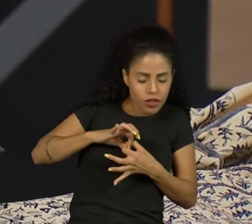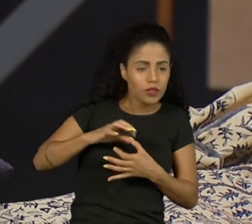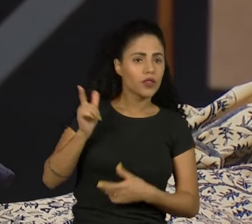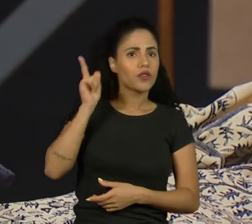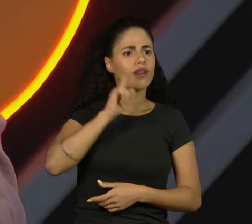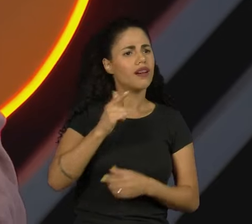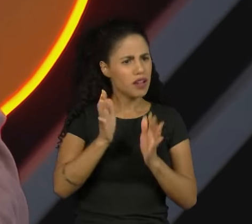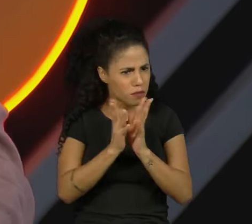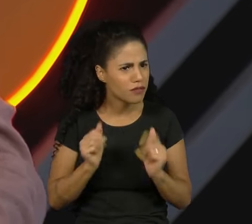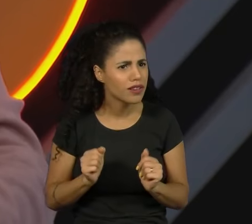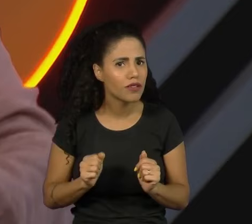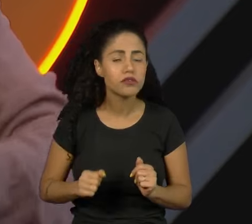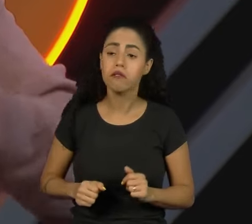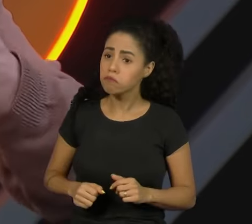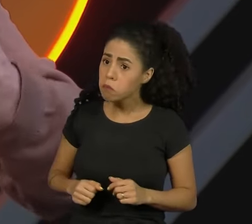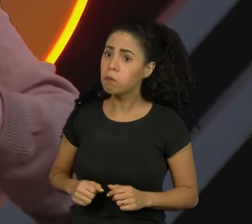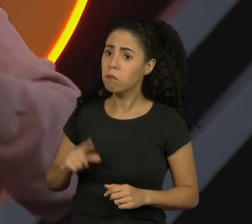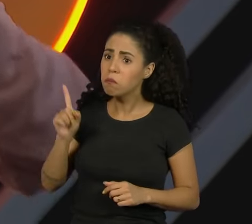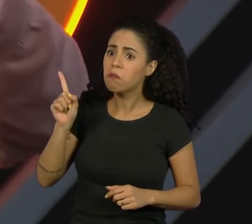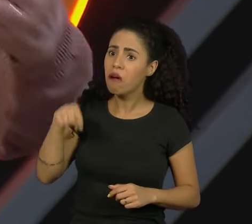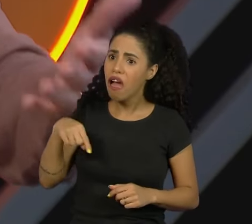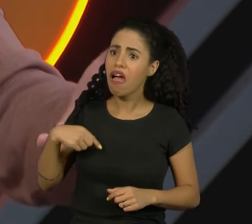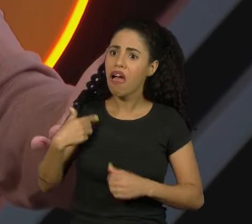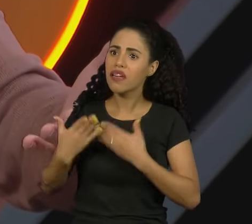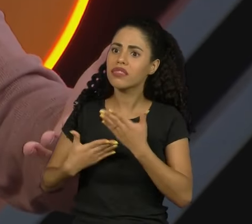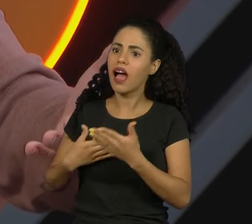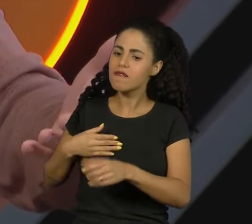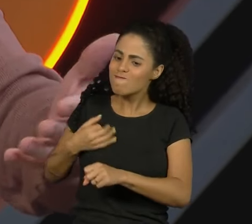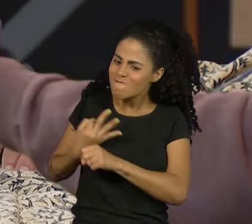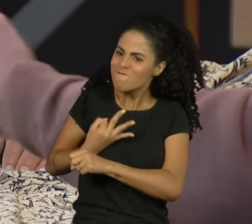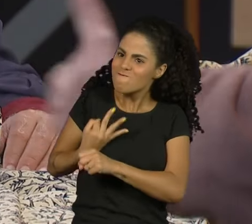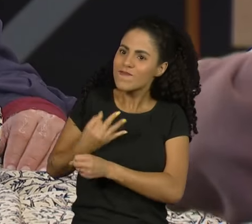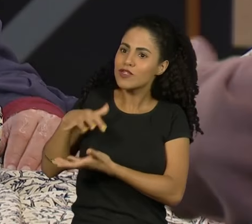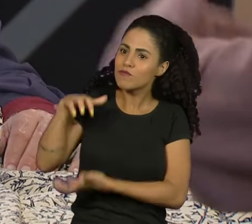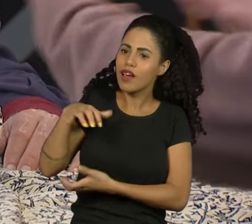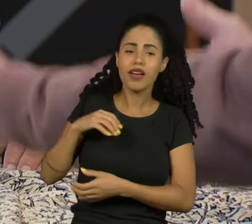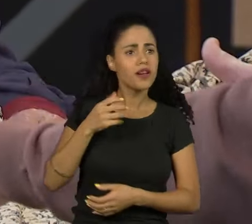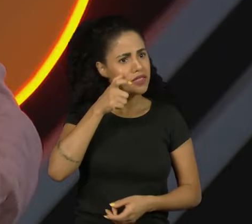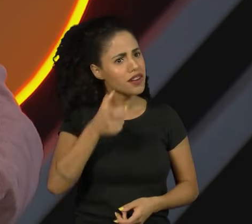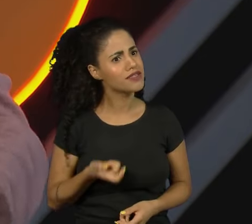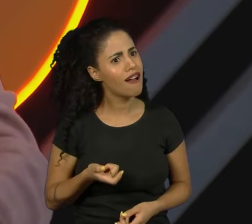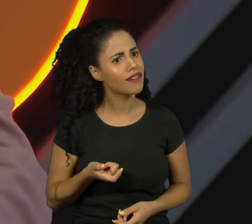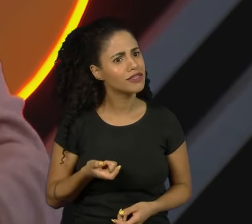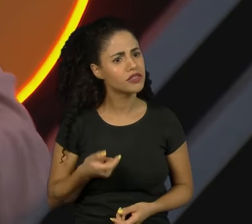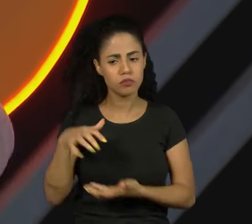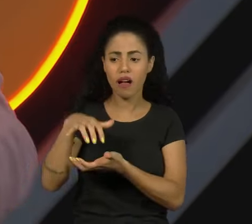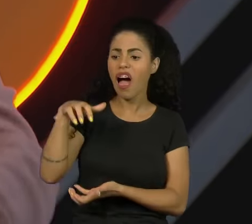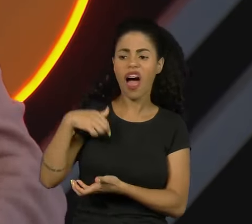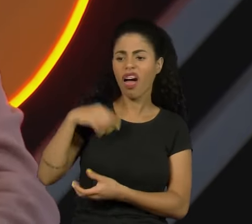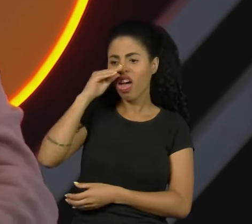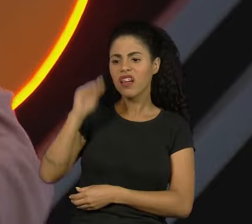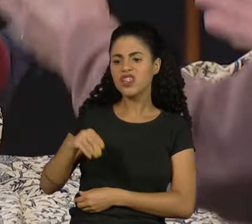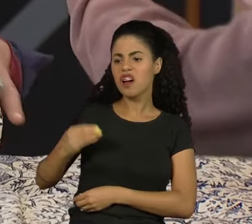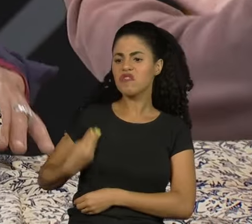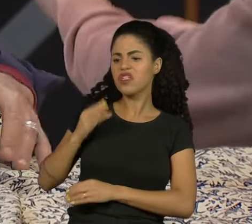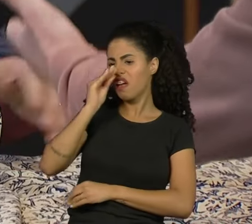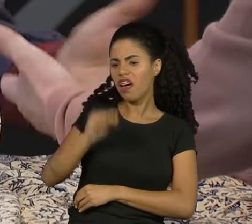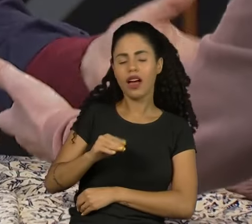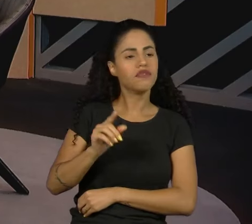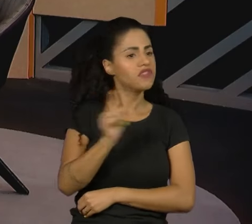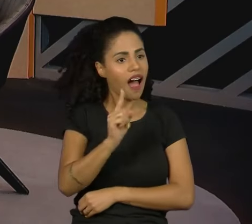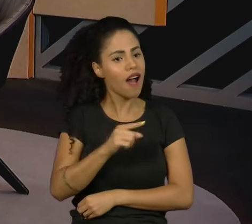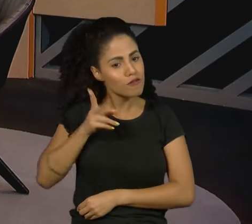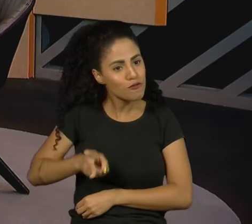Não é incrível? É a luta pelo envelhecimento com qualidade. Não é interessante? E prestando serviço, trabalhando. Exato.